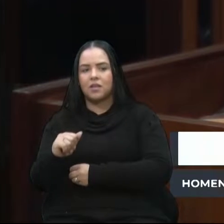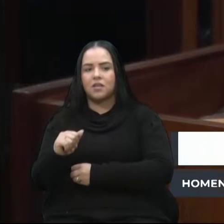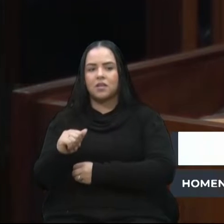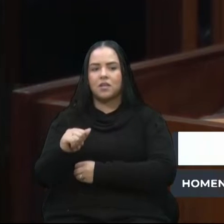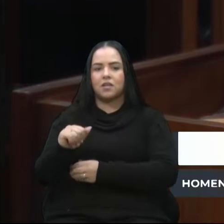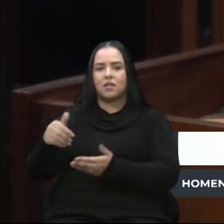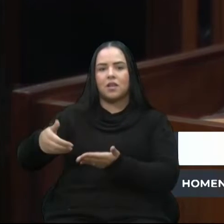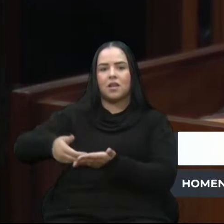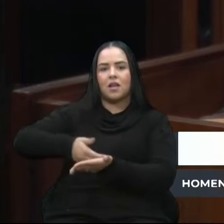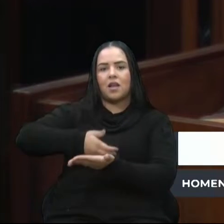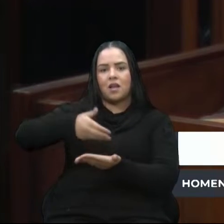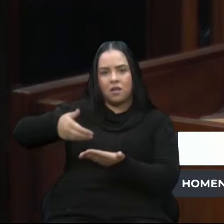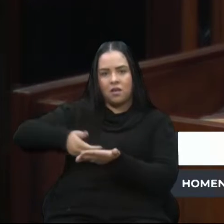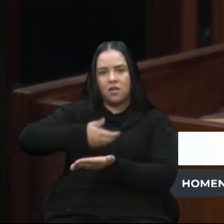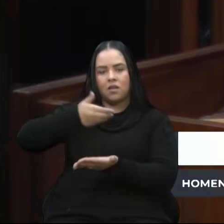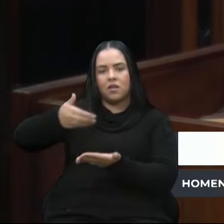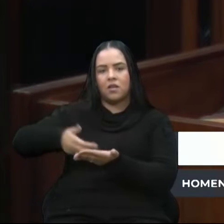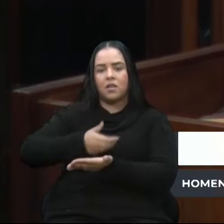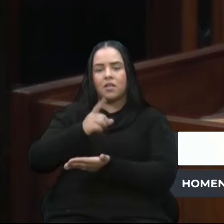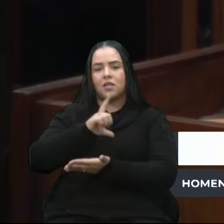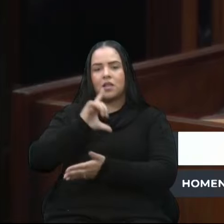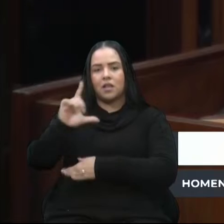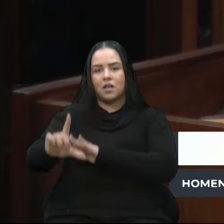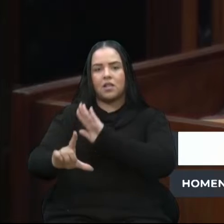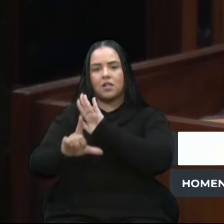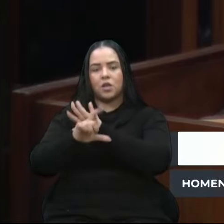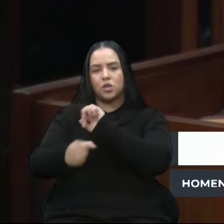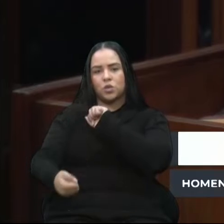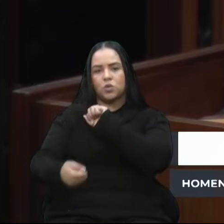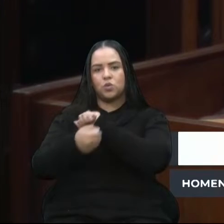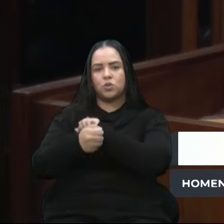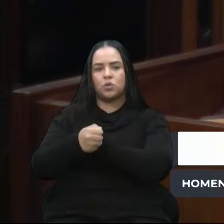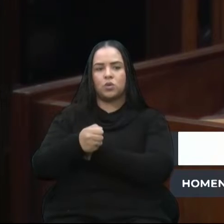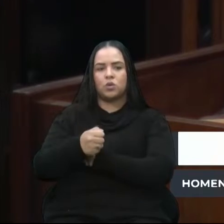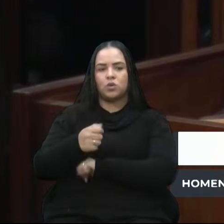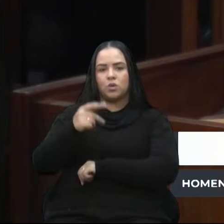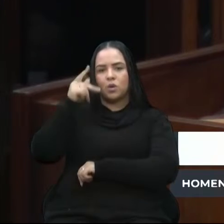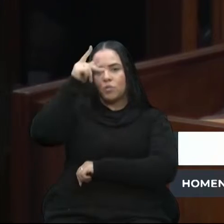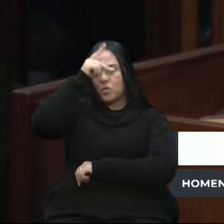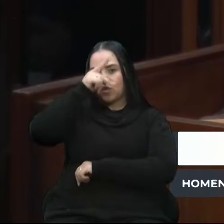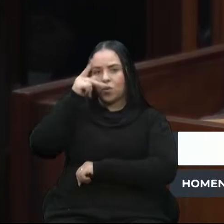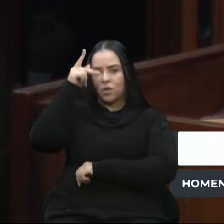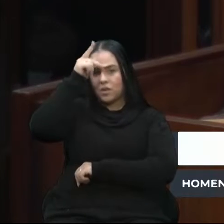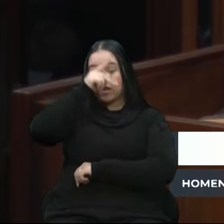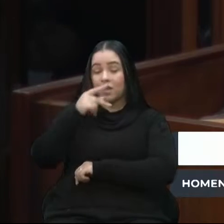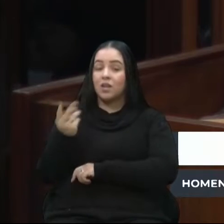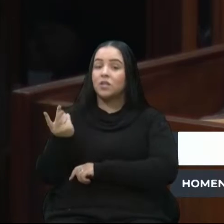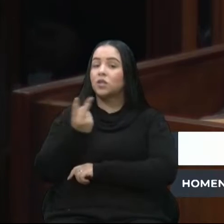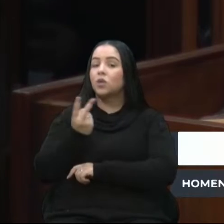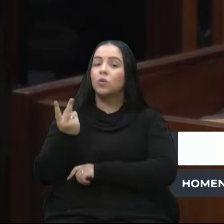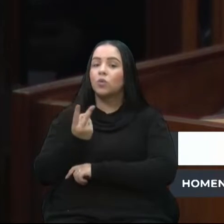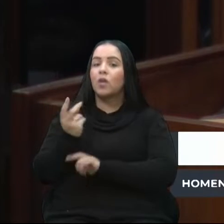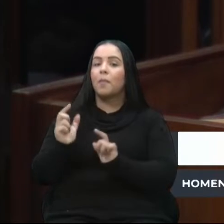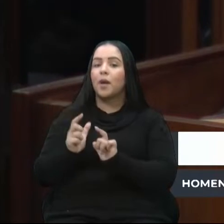agora, e fez também para o polonês, que é a segunda maior comunidade de